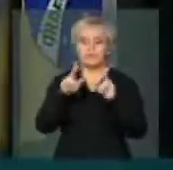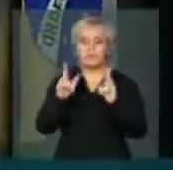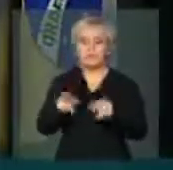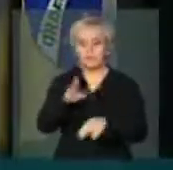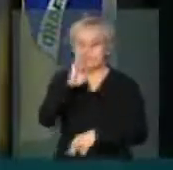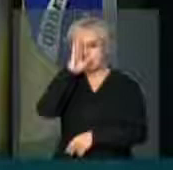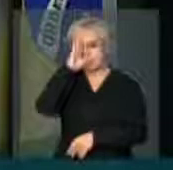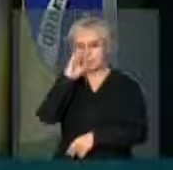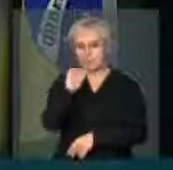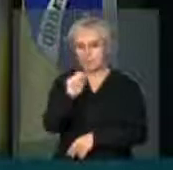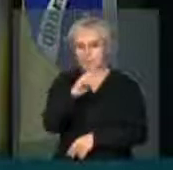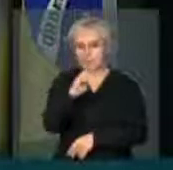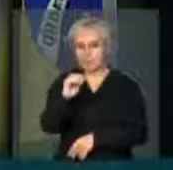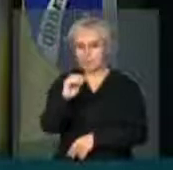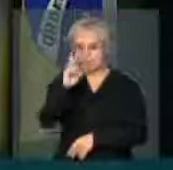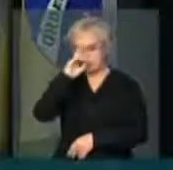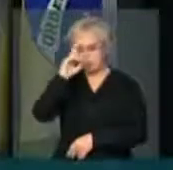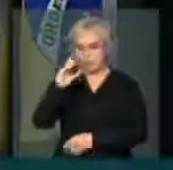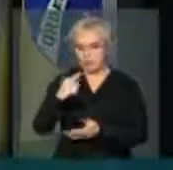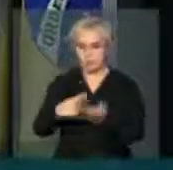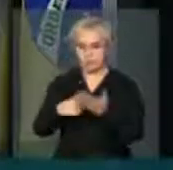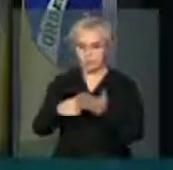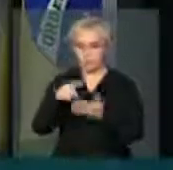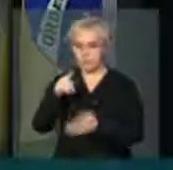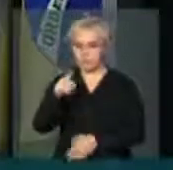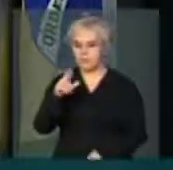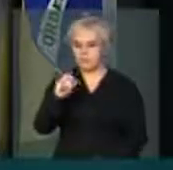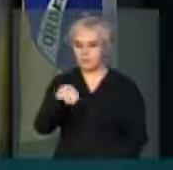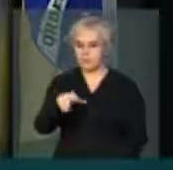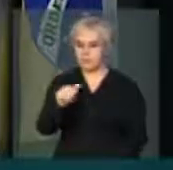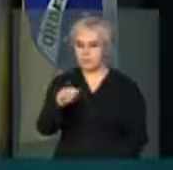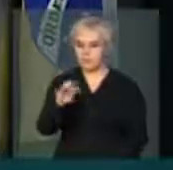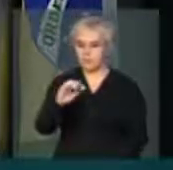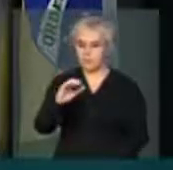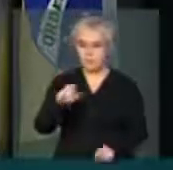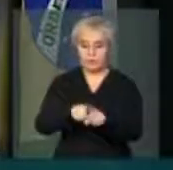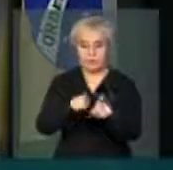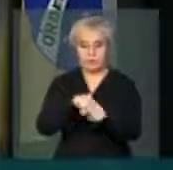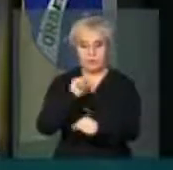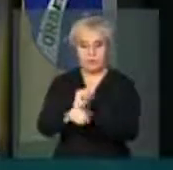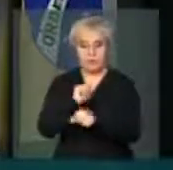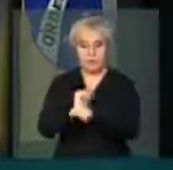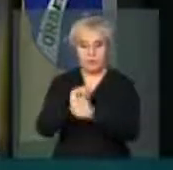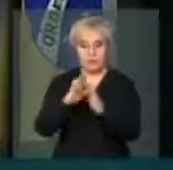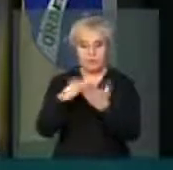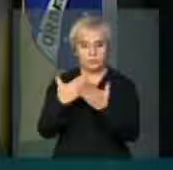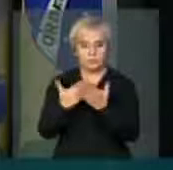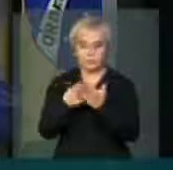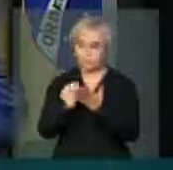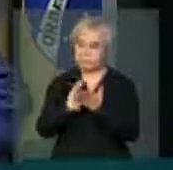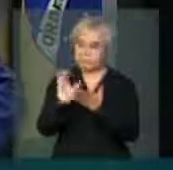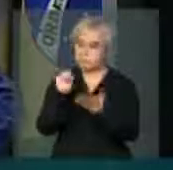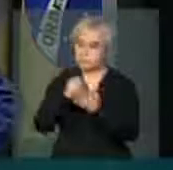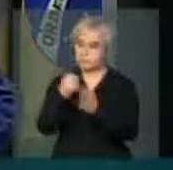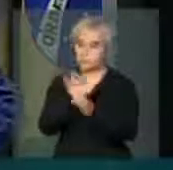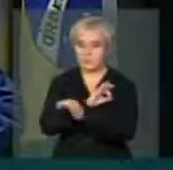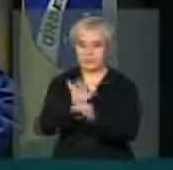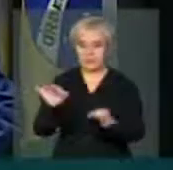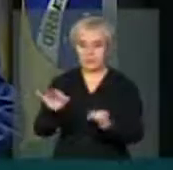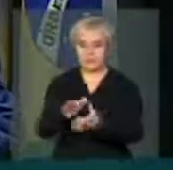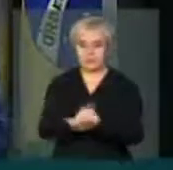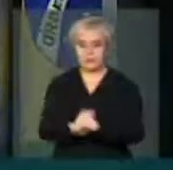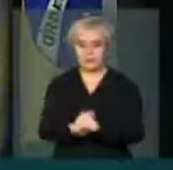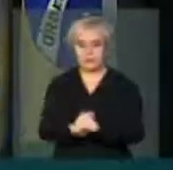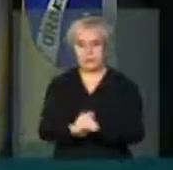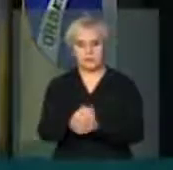principais carros-chefe da campanha, o Pronatec, que também está parado com as escolas sem receber o dinheiro devido.